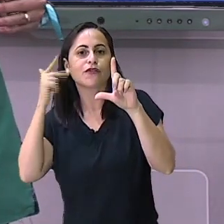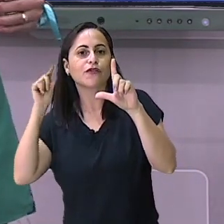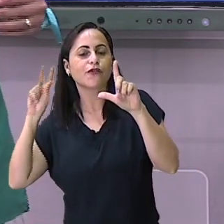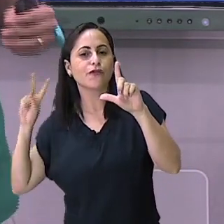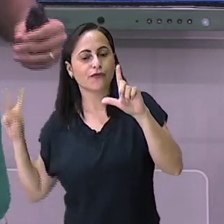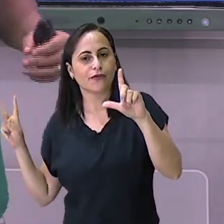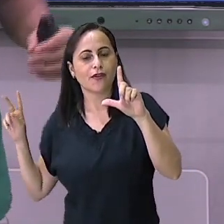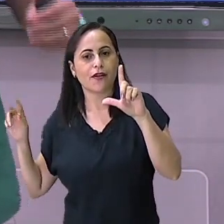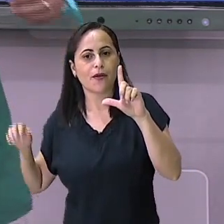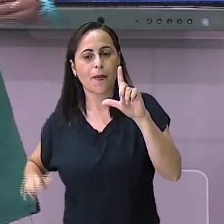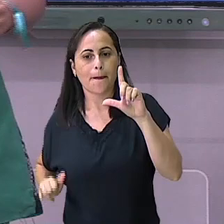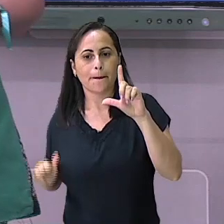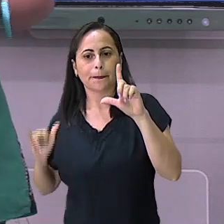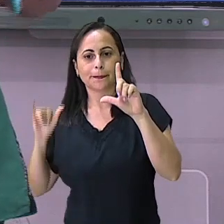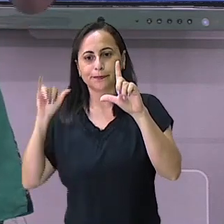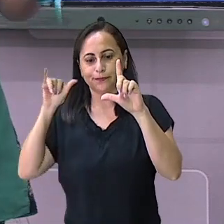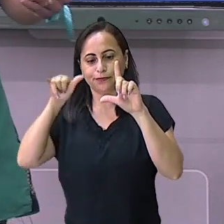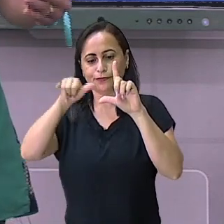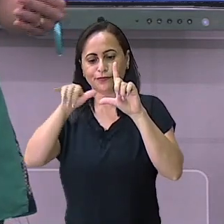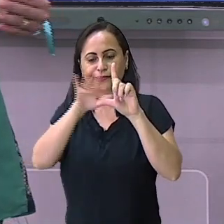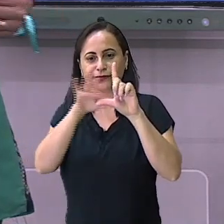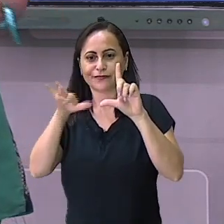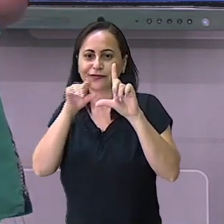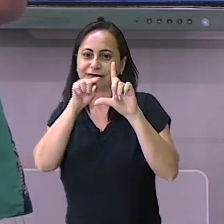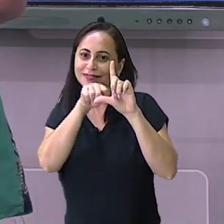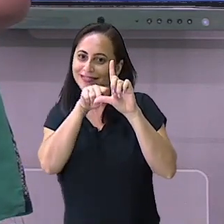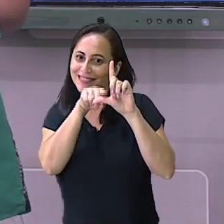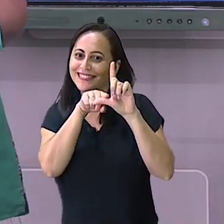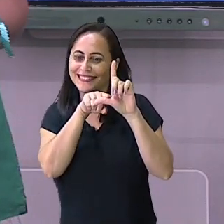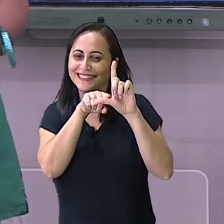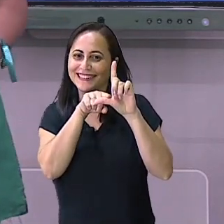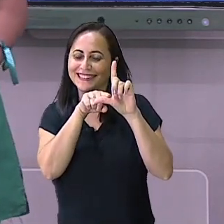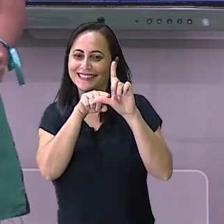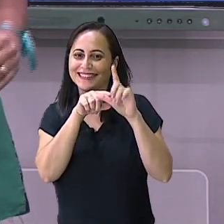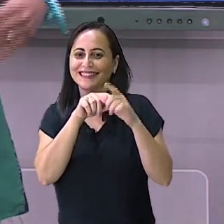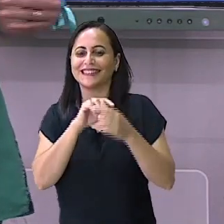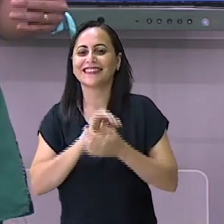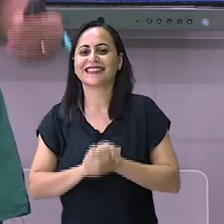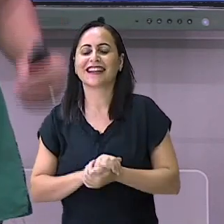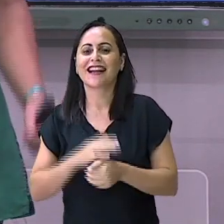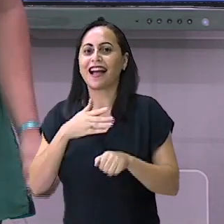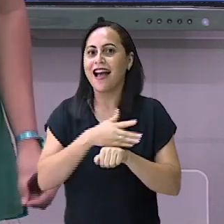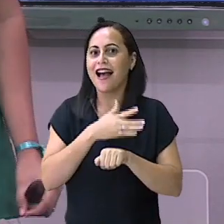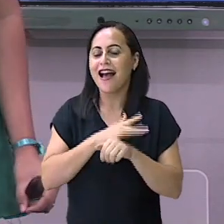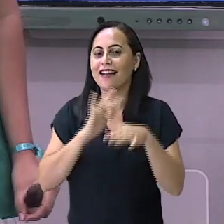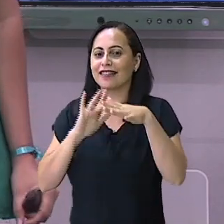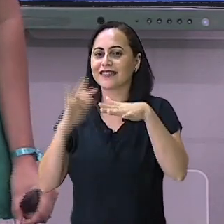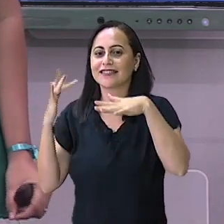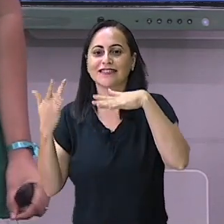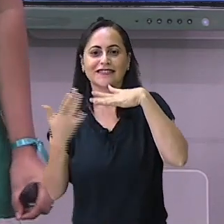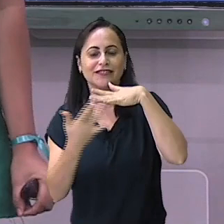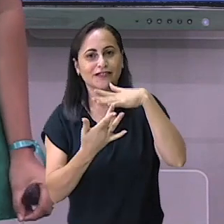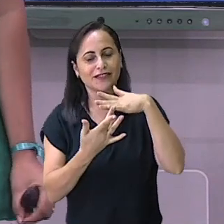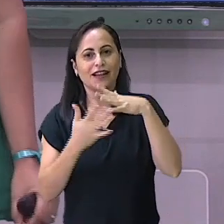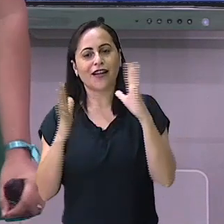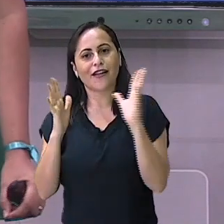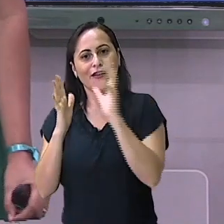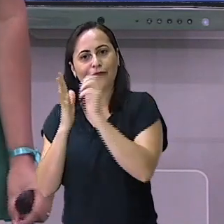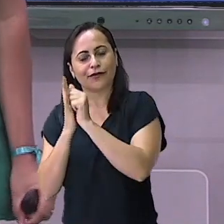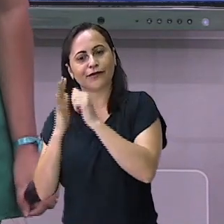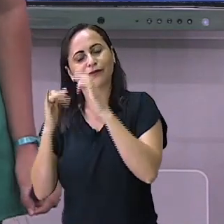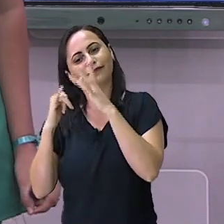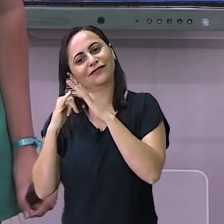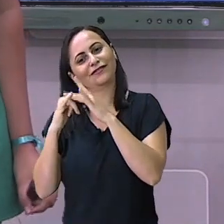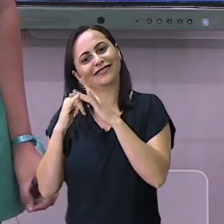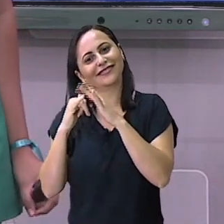aponte a câmera do seu celular na imagem que aparece no canto da tela. Acesse nossas redes sociais e se